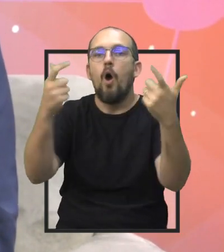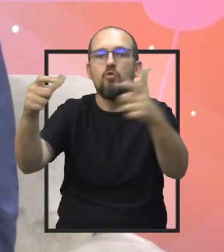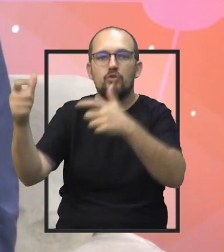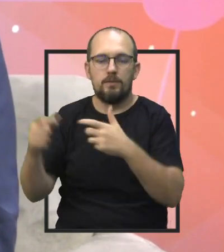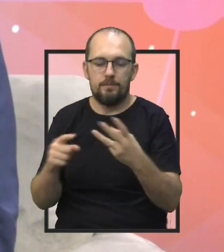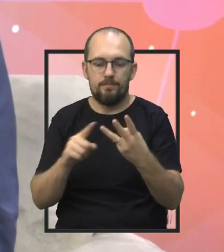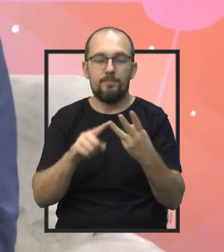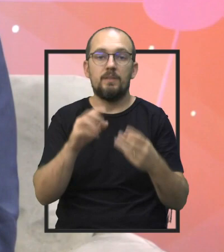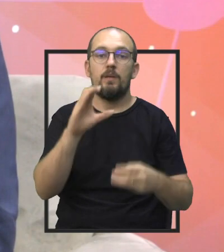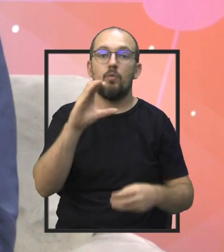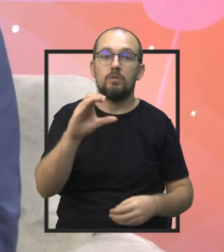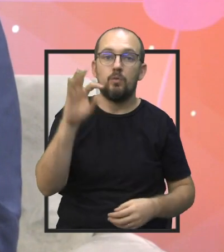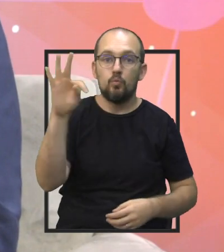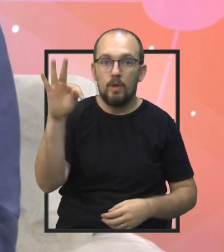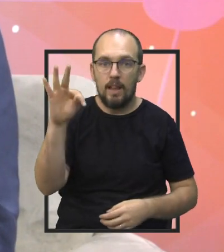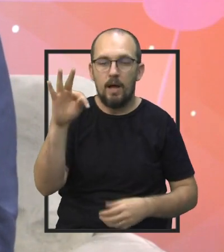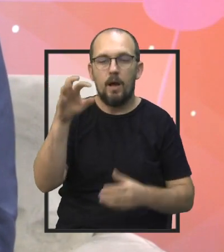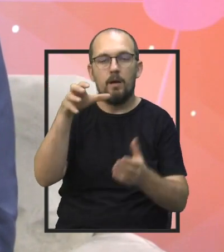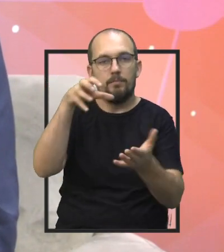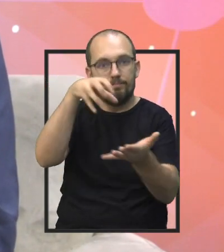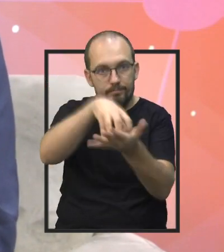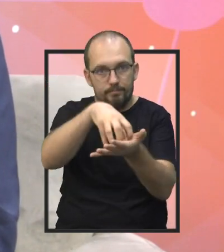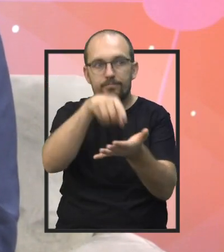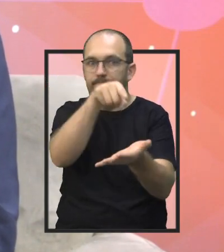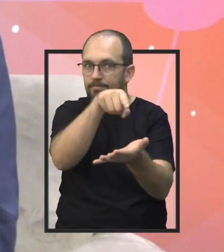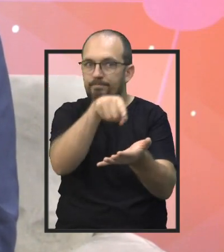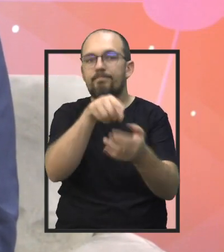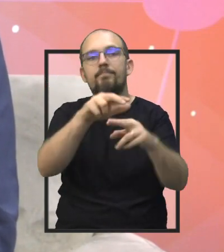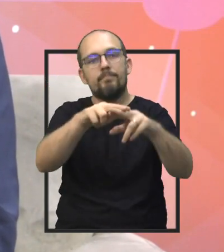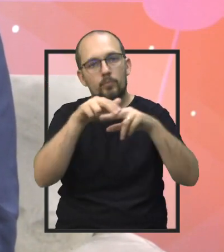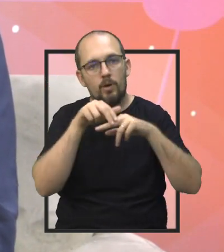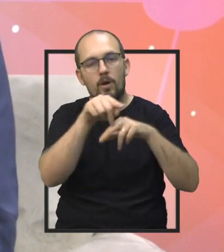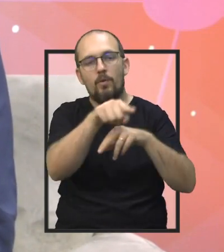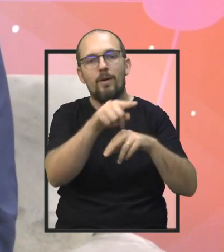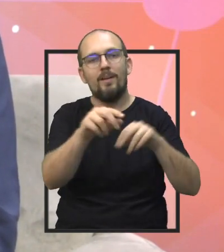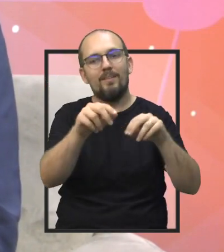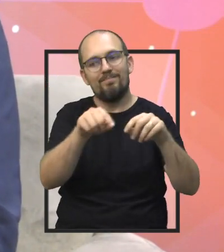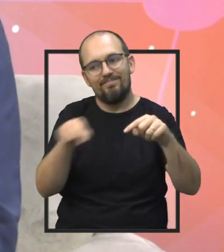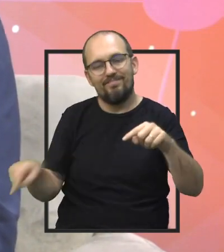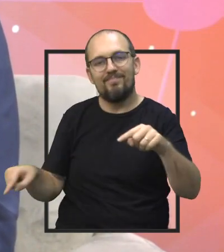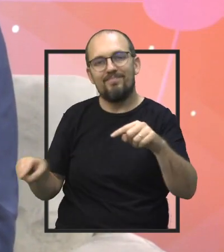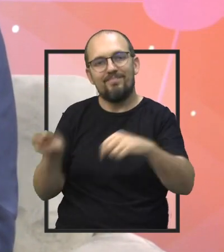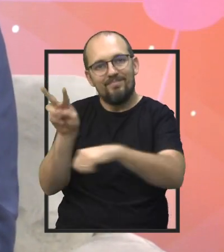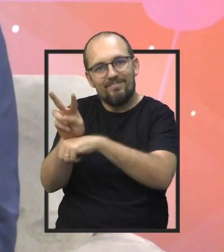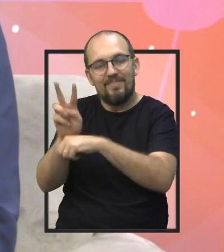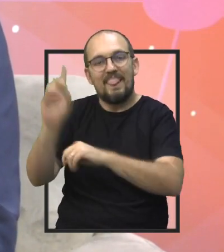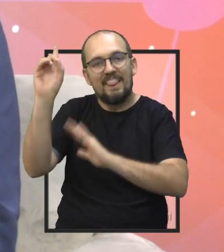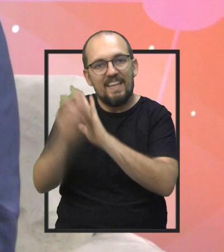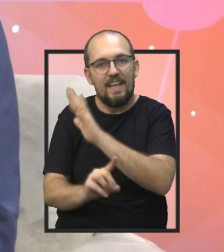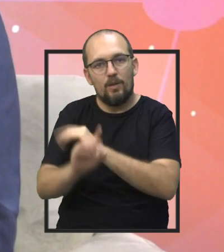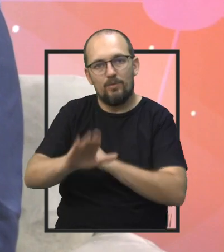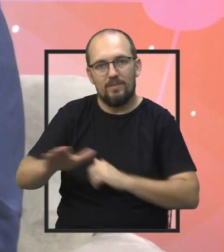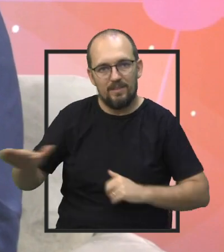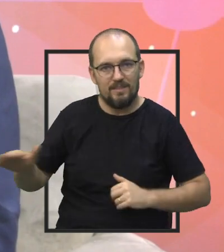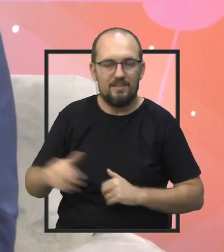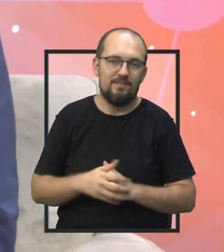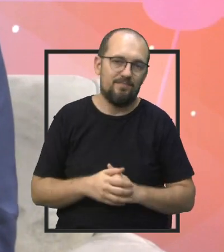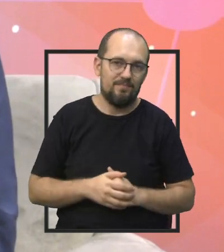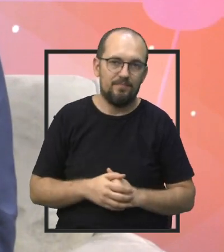o Conselho Tutelar como órgão que está ali exatamente pela violação dos direitos dessas crianças, né? De